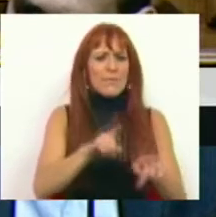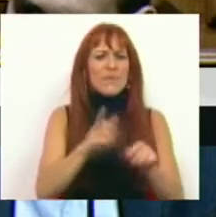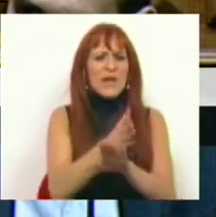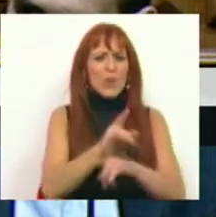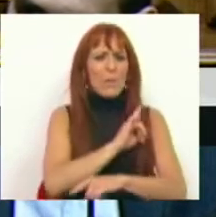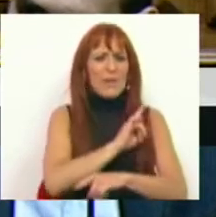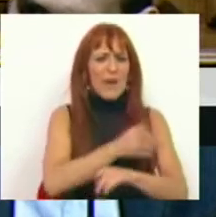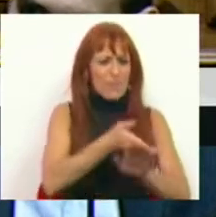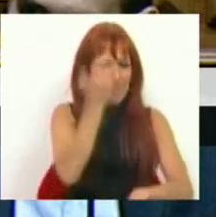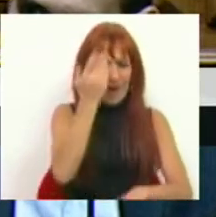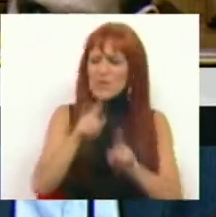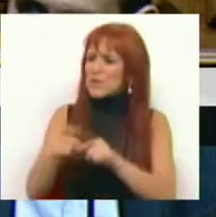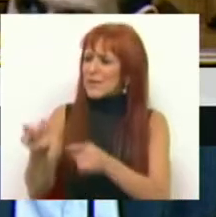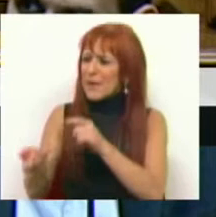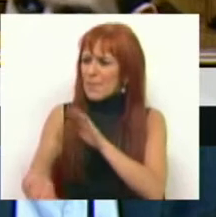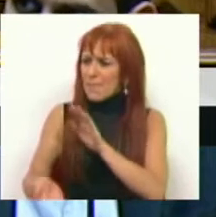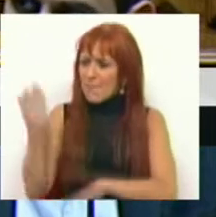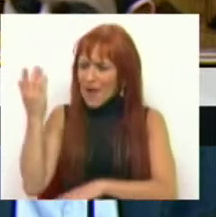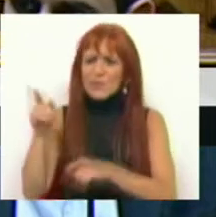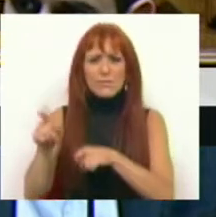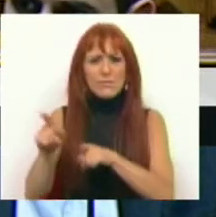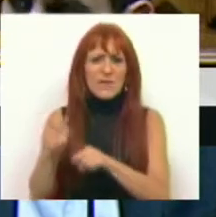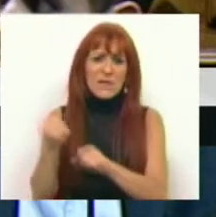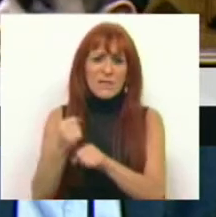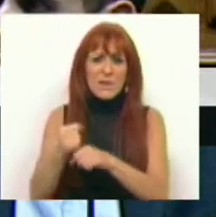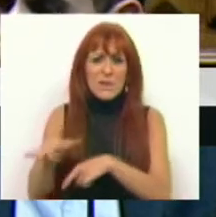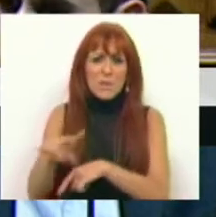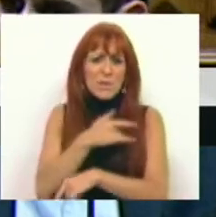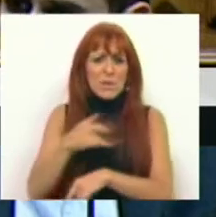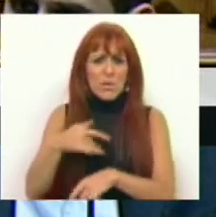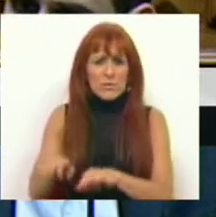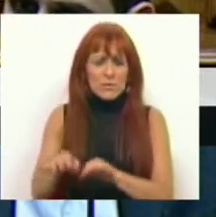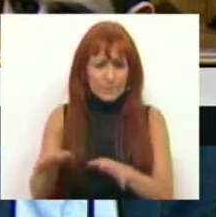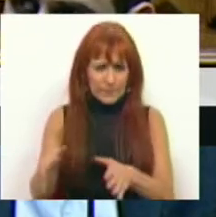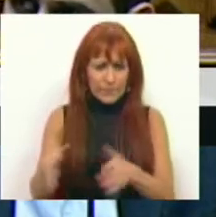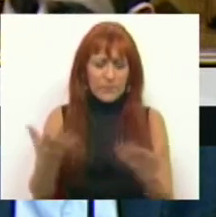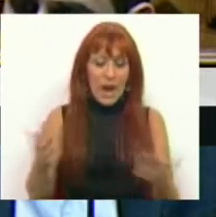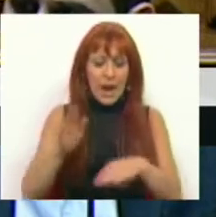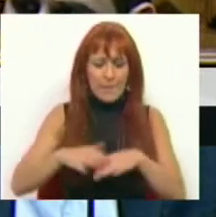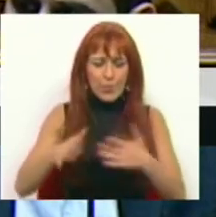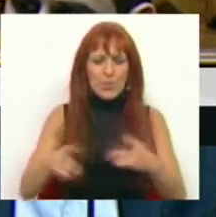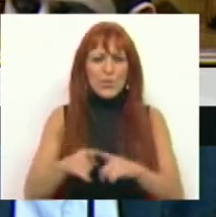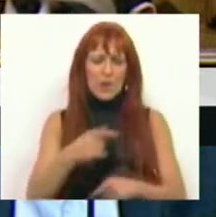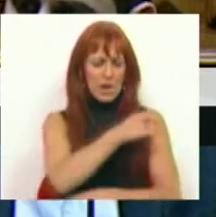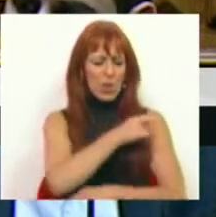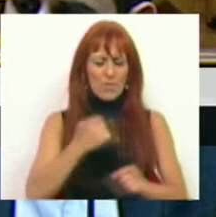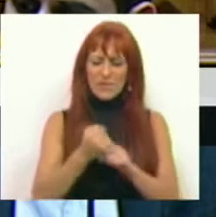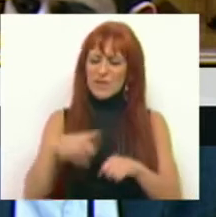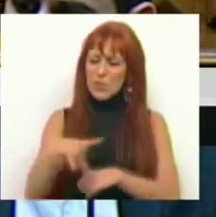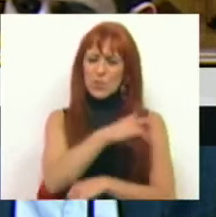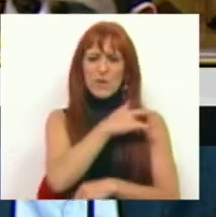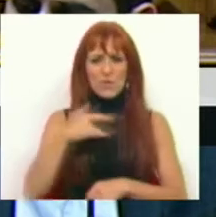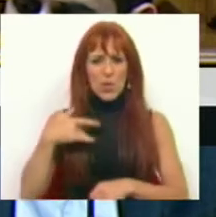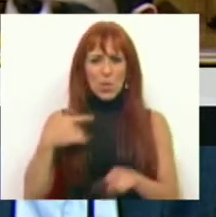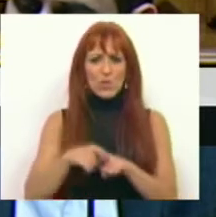o setor privado, mais débil se tornará o Serviço Nacional de Saúde. E é por isso, em nome do Serviço Nacional